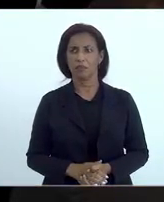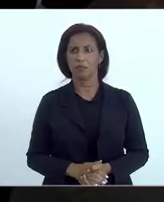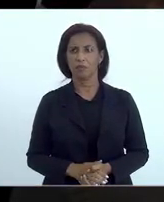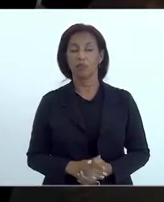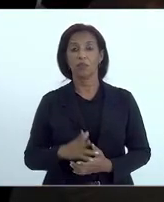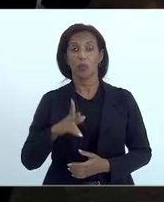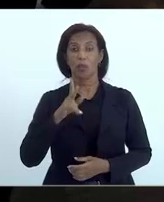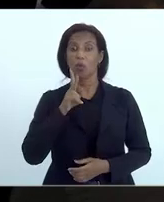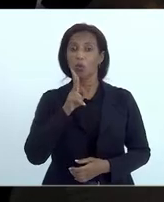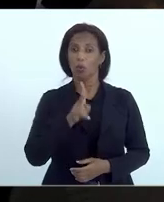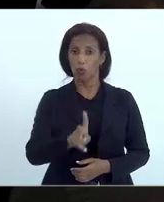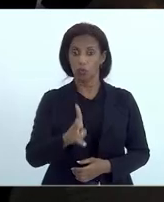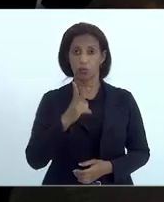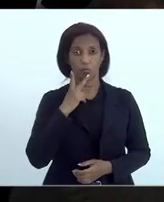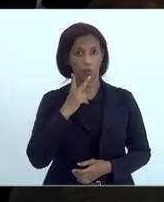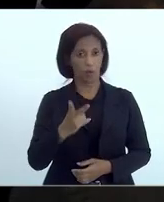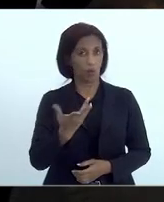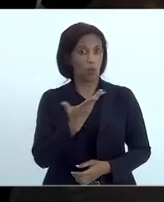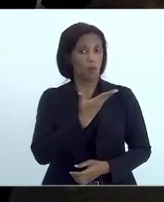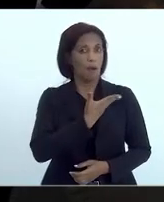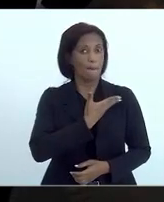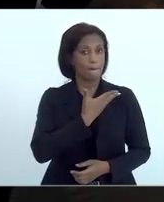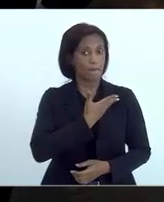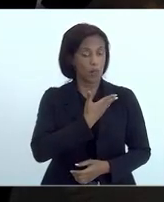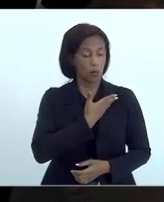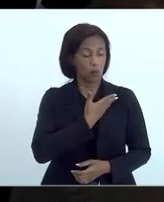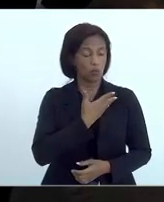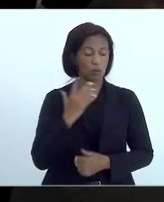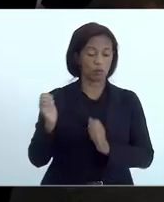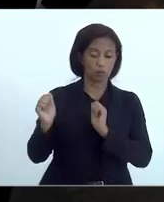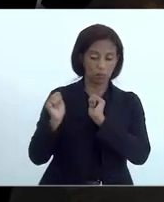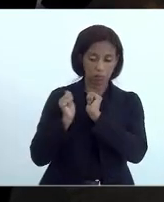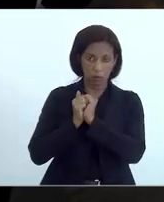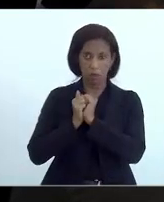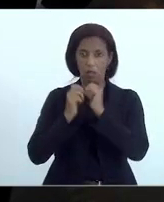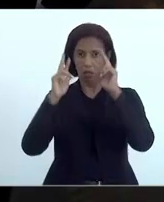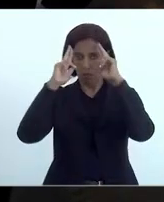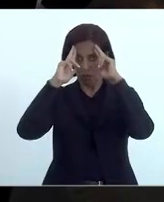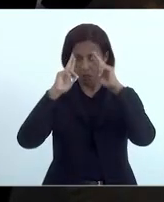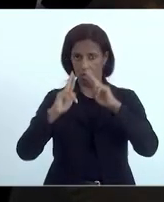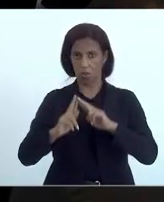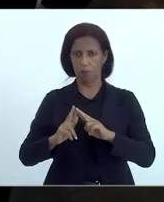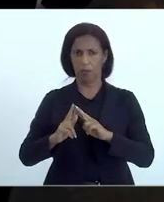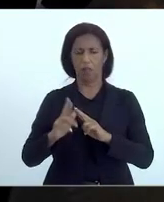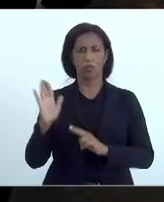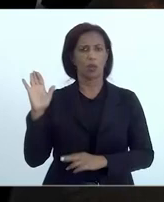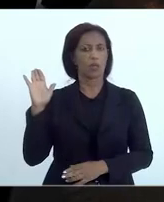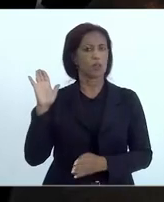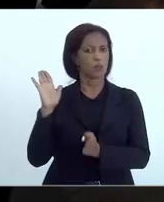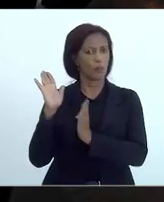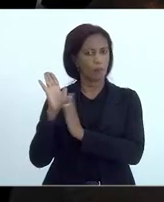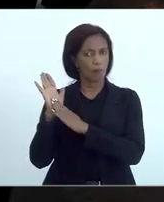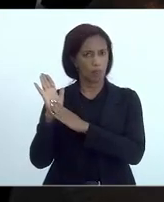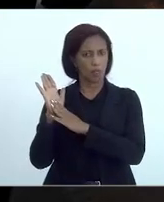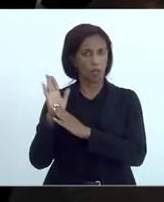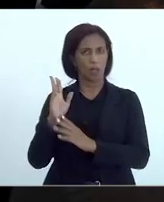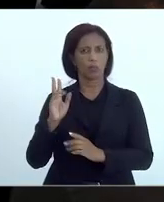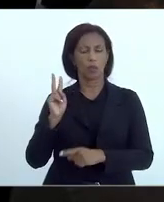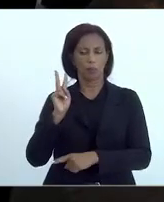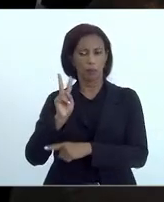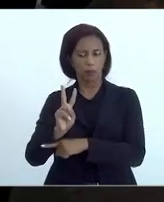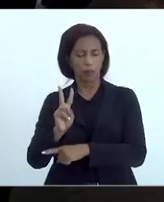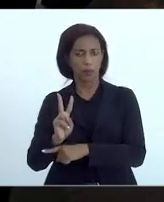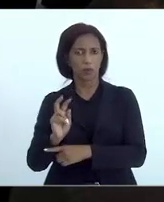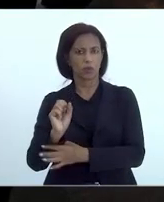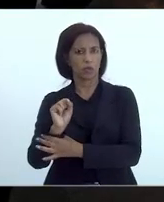continuo dizendo e respeito como amigo como amigo pessoal respeito que o seu mandato é vocacionado para a defesa da segurança